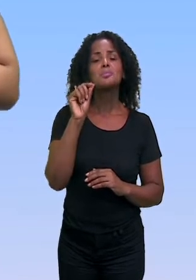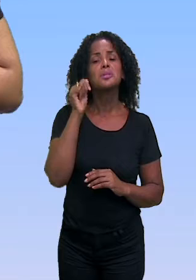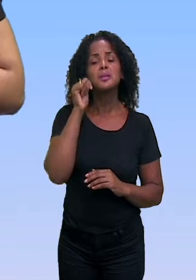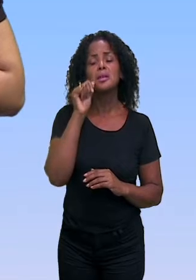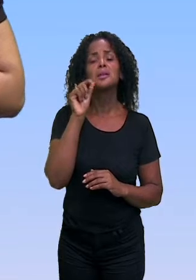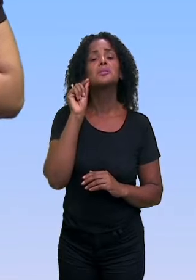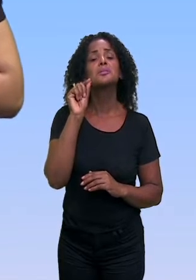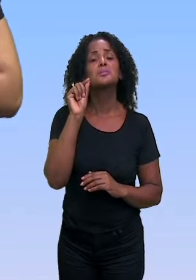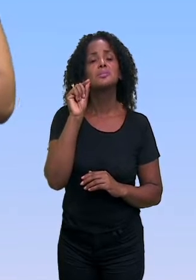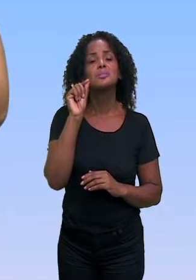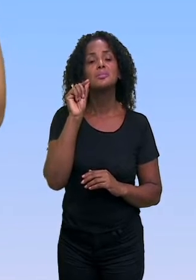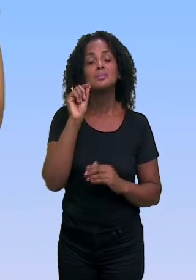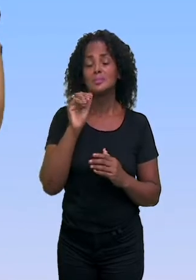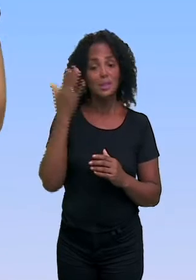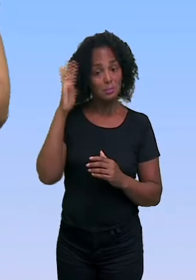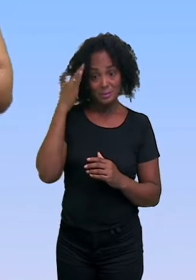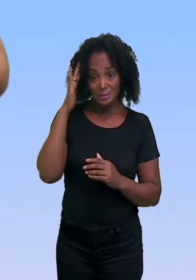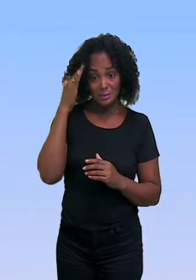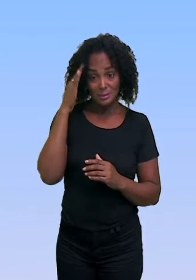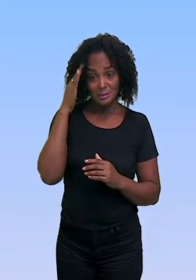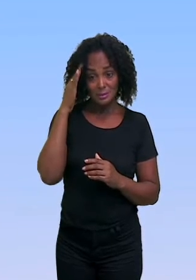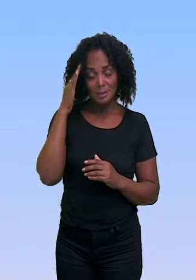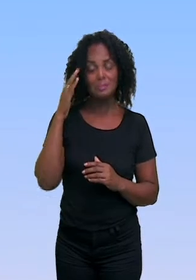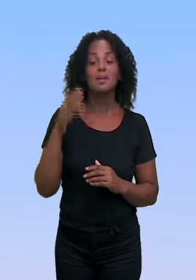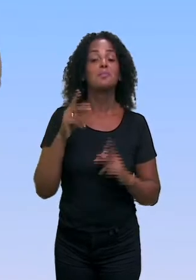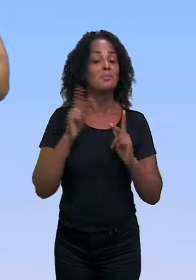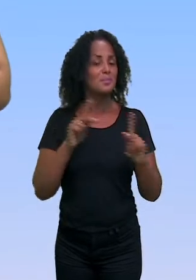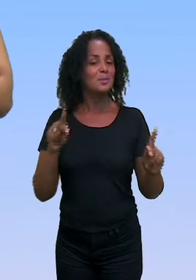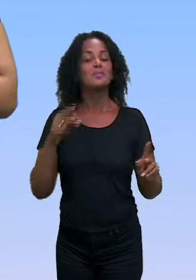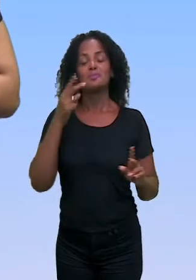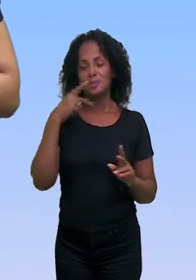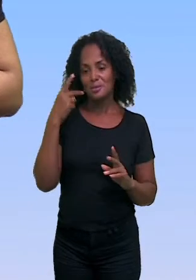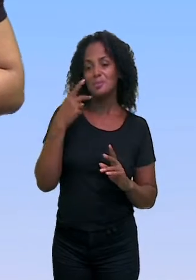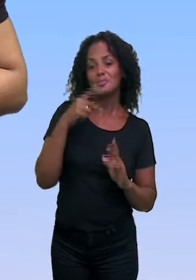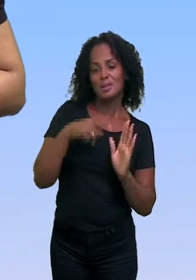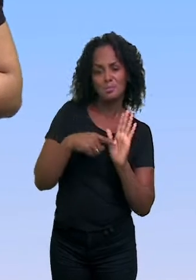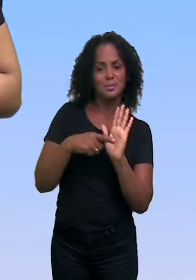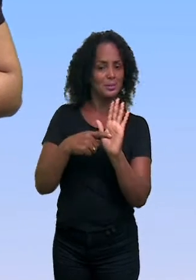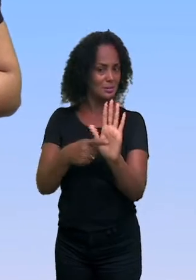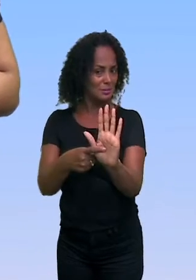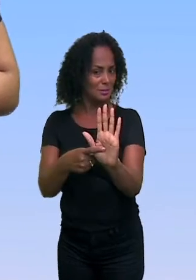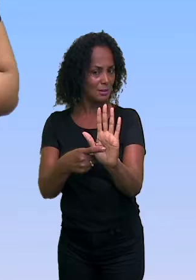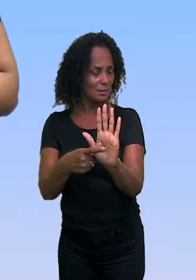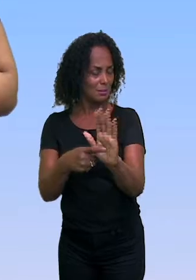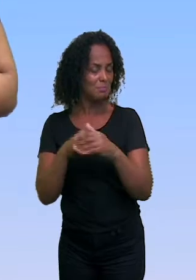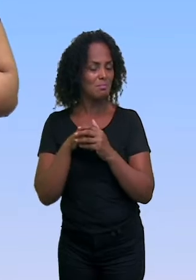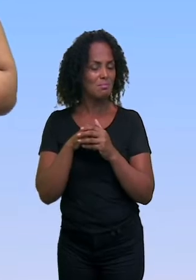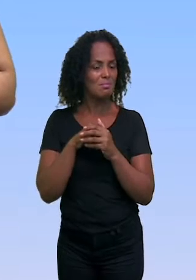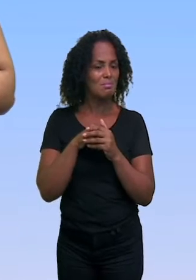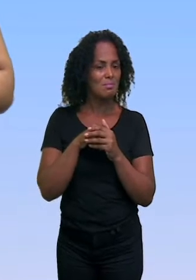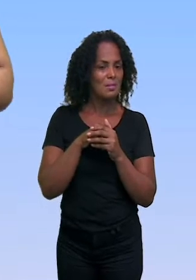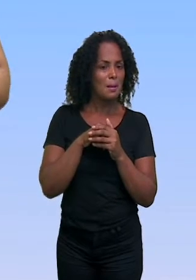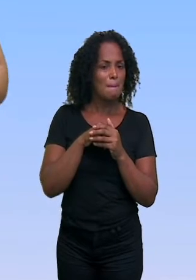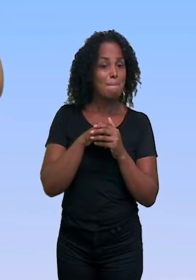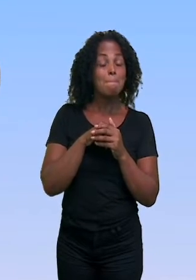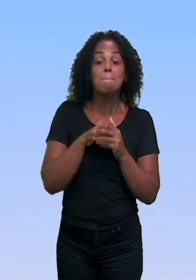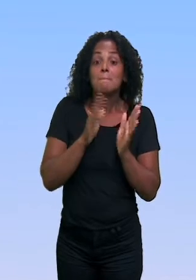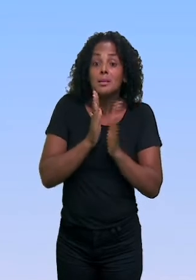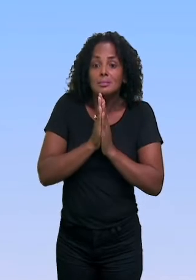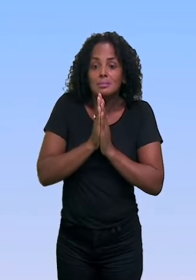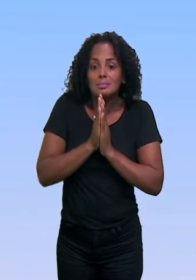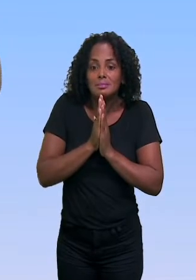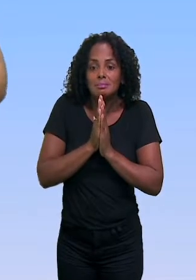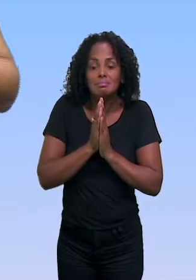representando quem não sabe mas a titia vai te contar essa mulher está representando uma